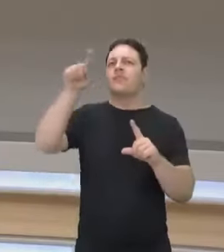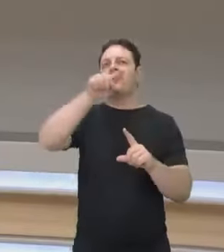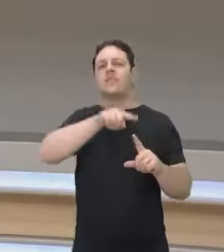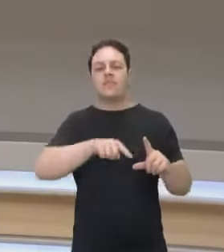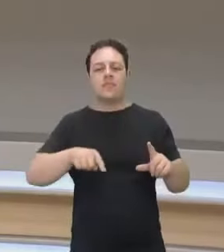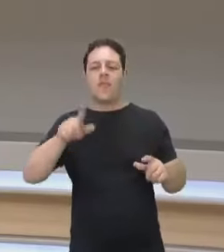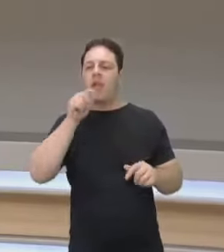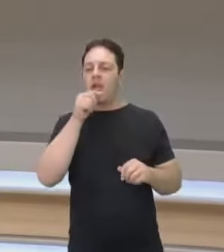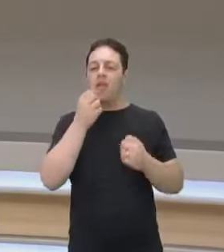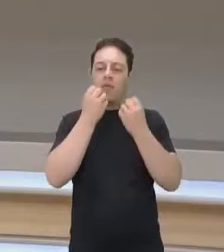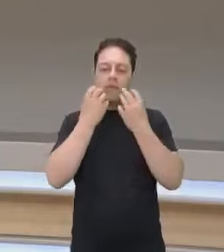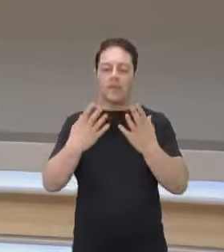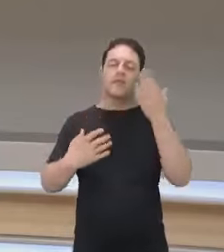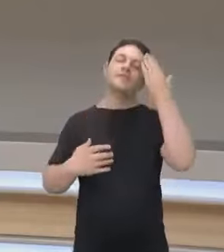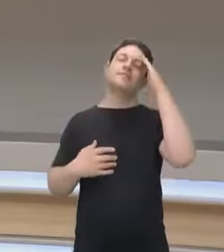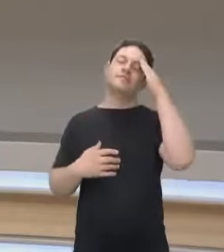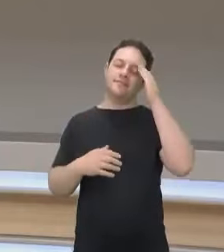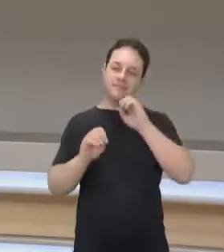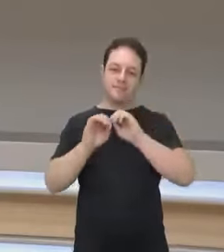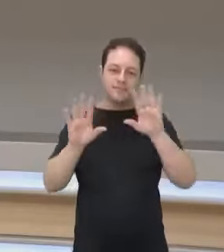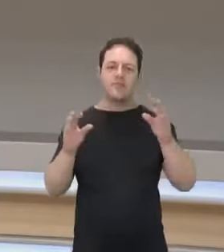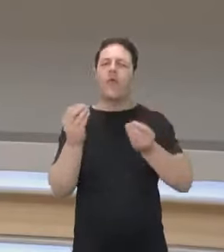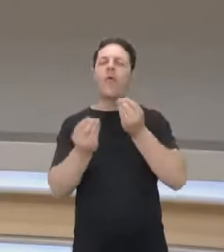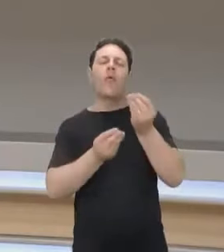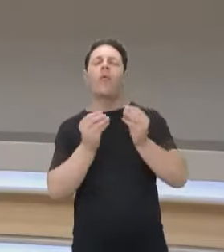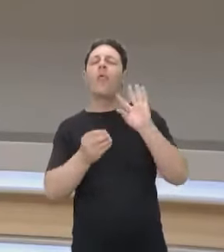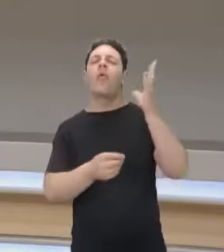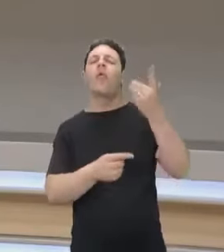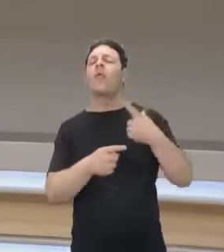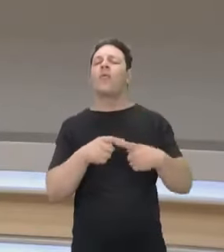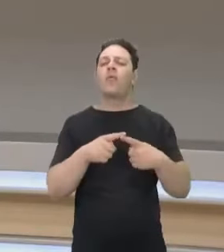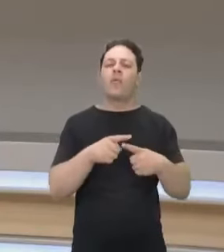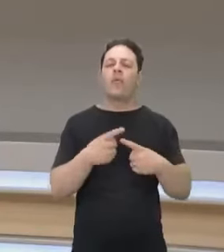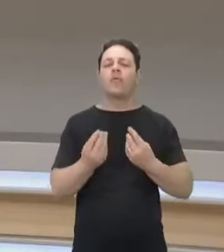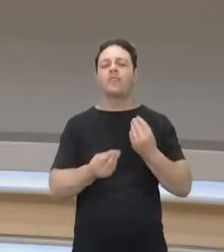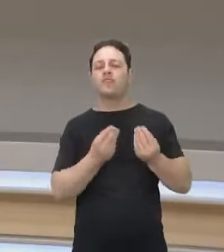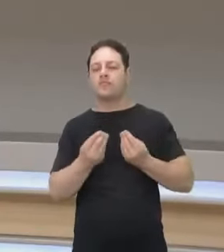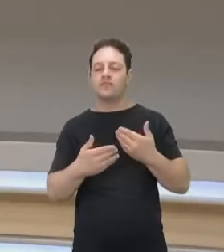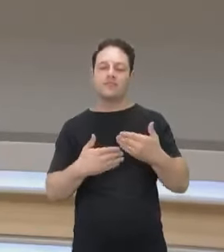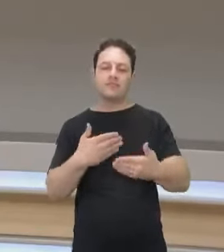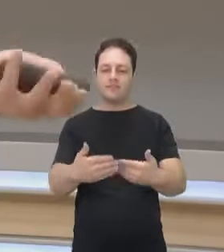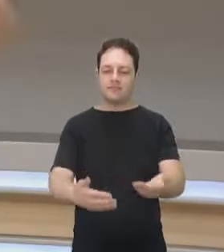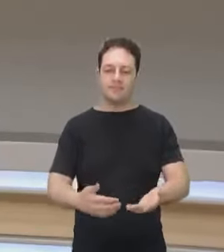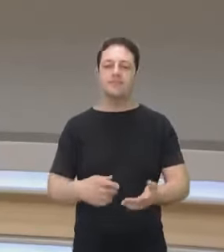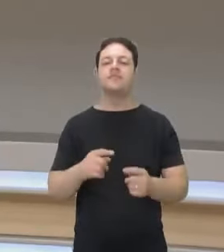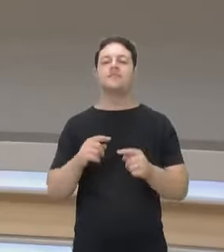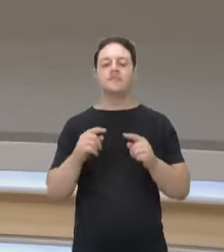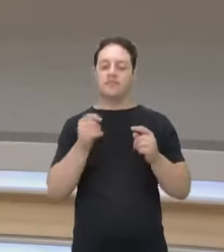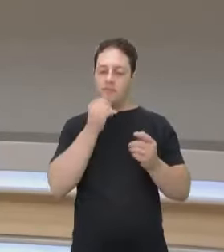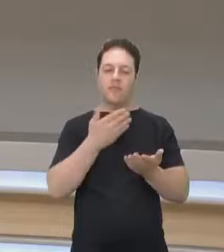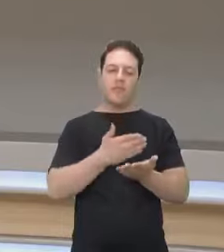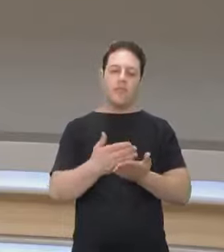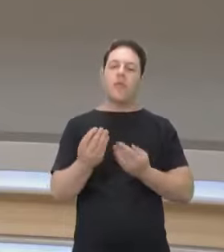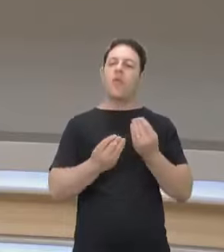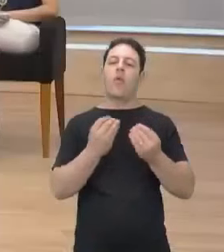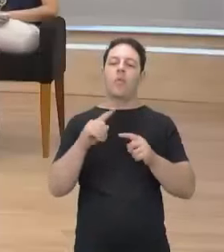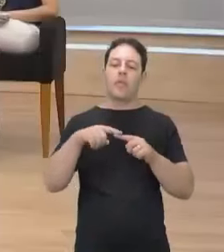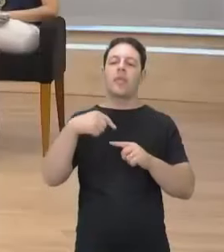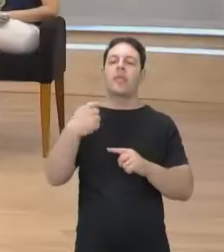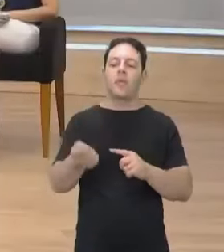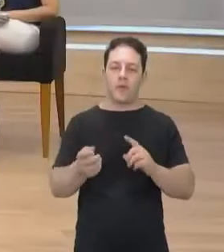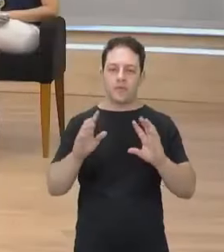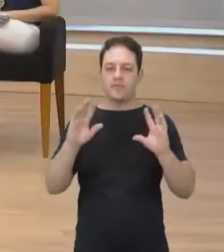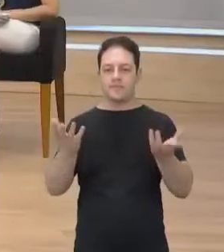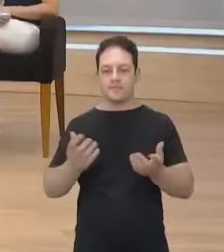Dos eventos hidrometeorológicos, a sua causa e a sua consequência, causa e efeito, né?